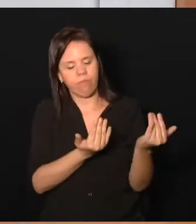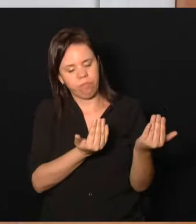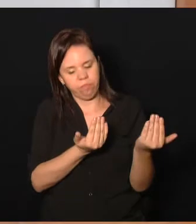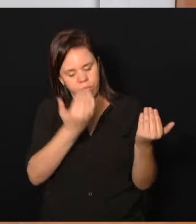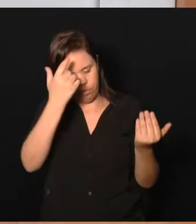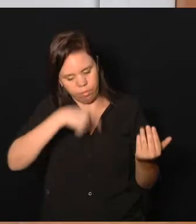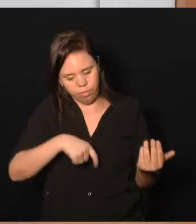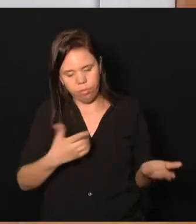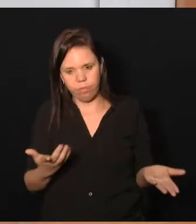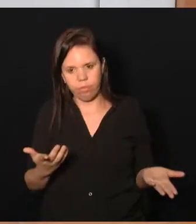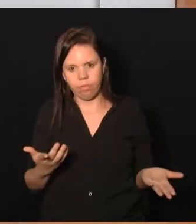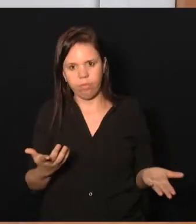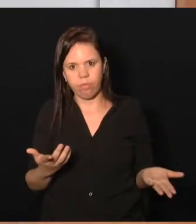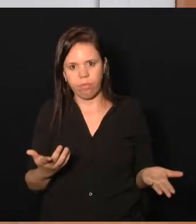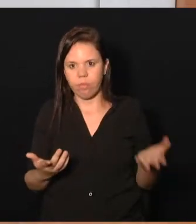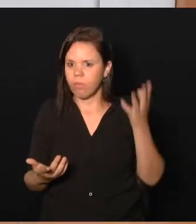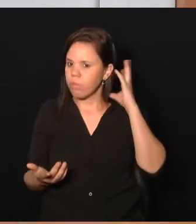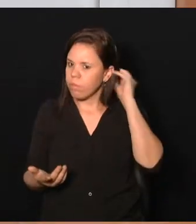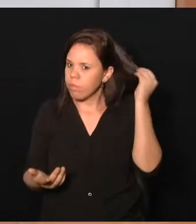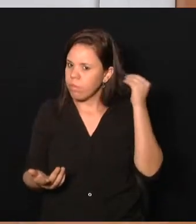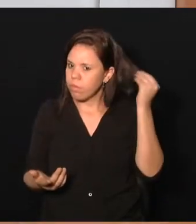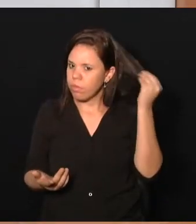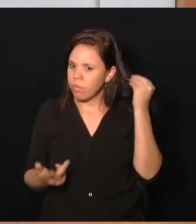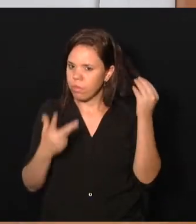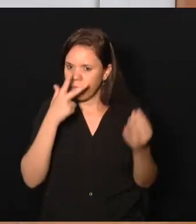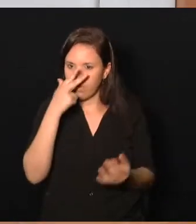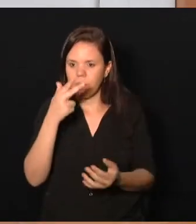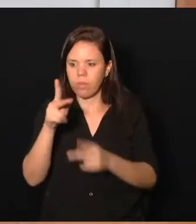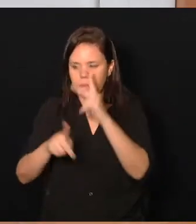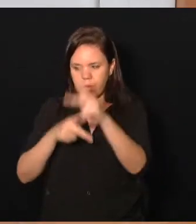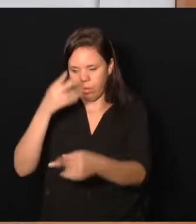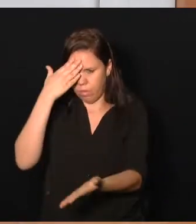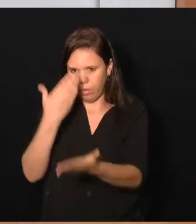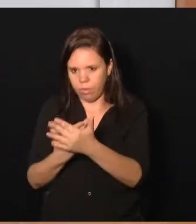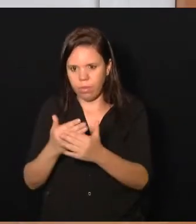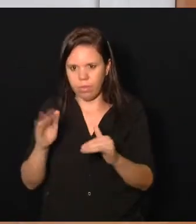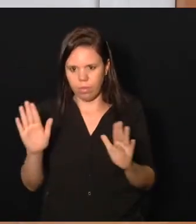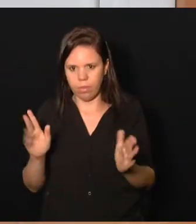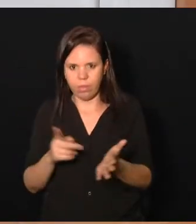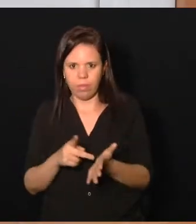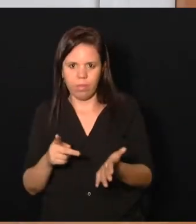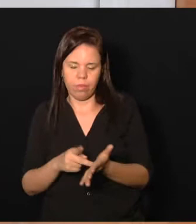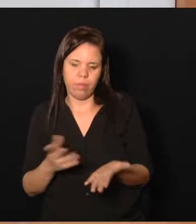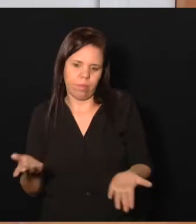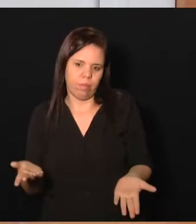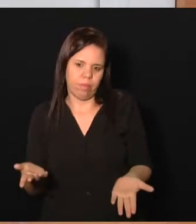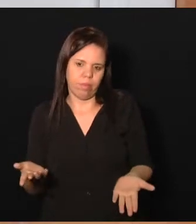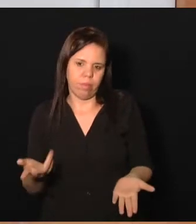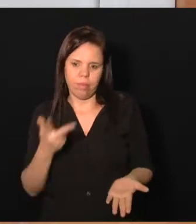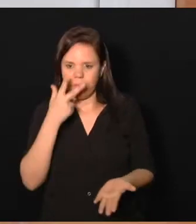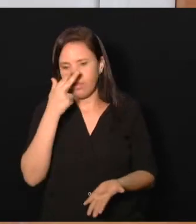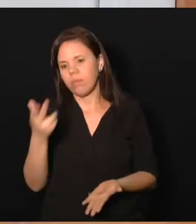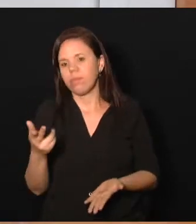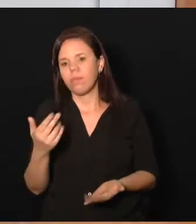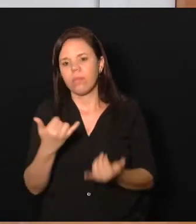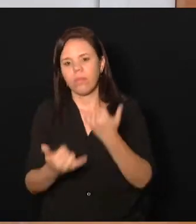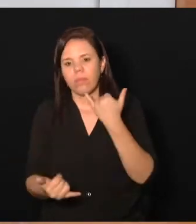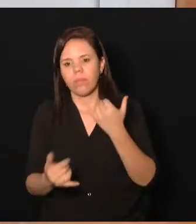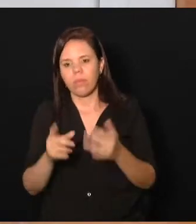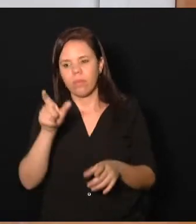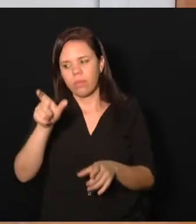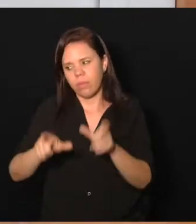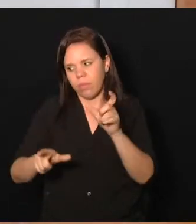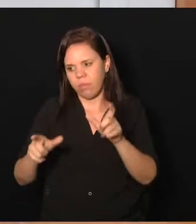assim. Porque o cabelo branco dá credibilidade, né, José Cláudio? O cabelo branco, ele empodera